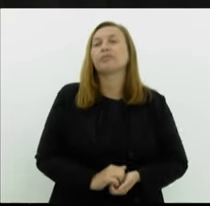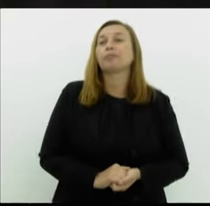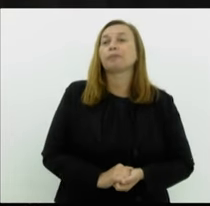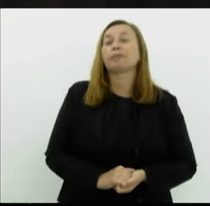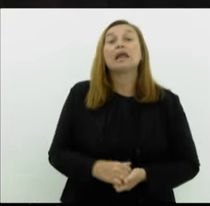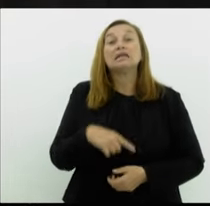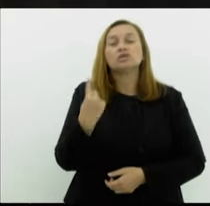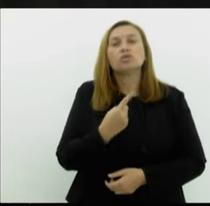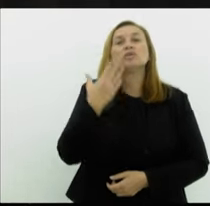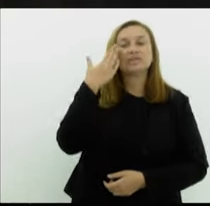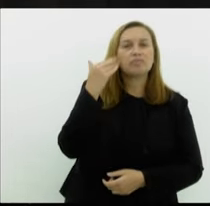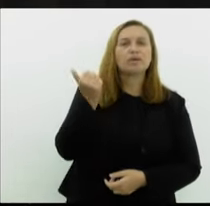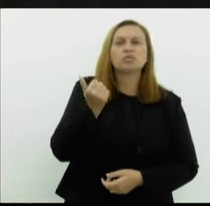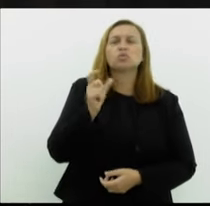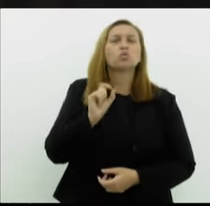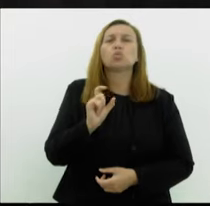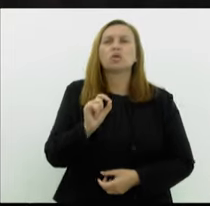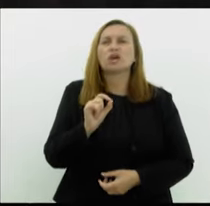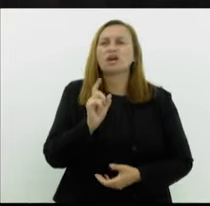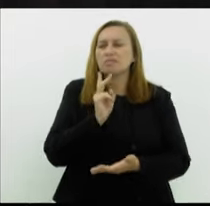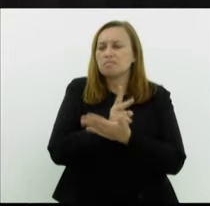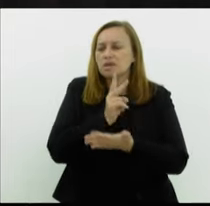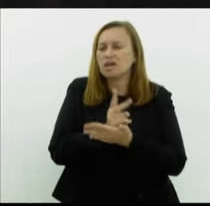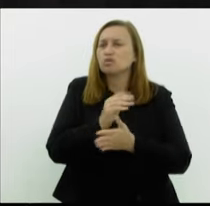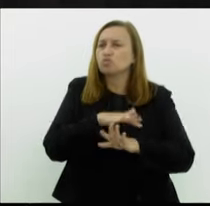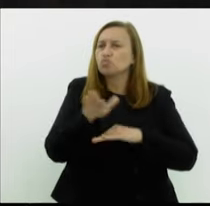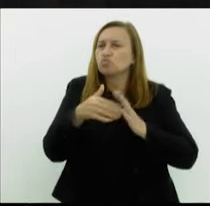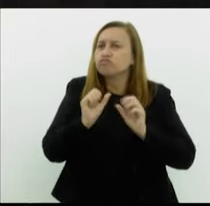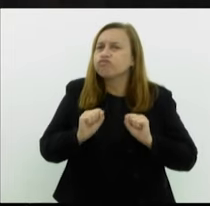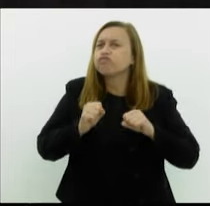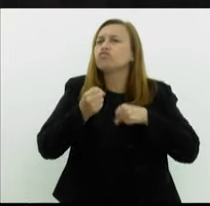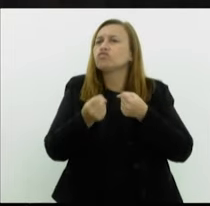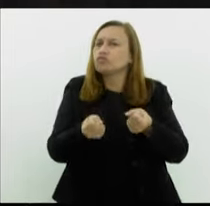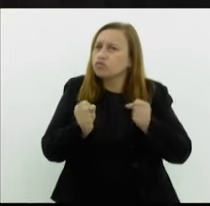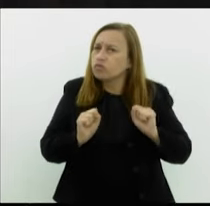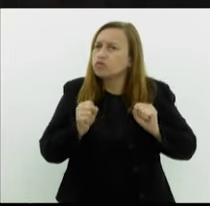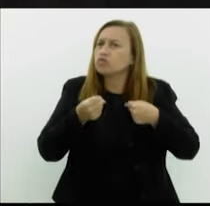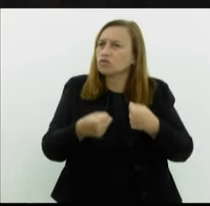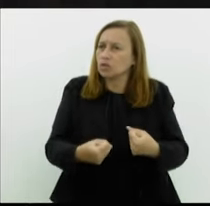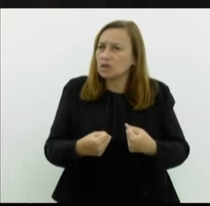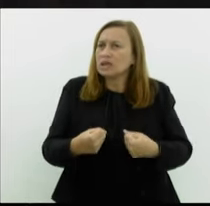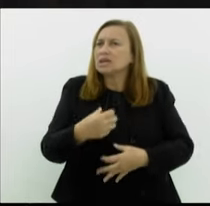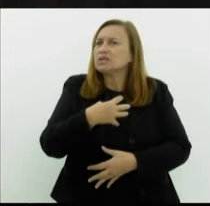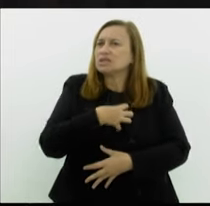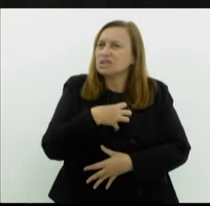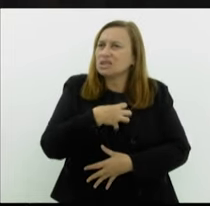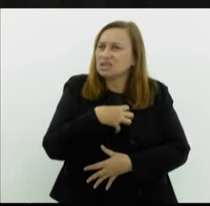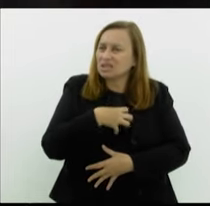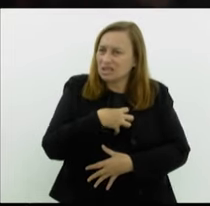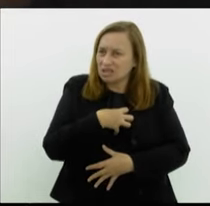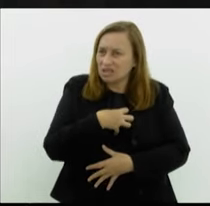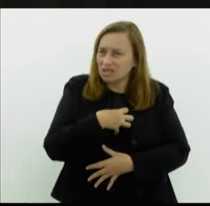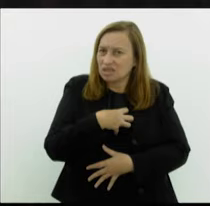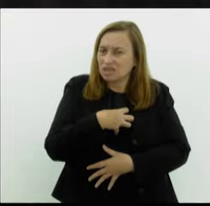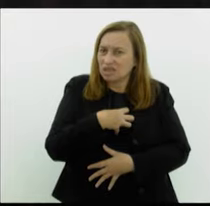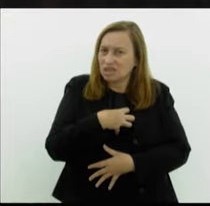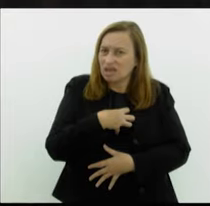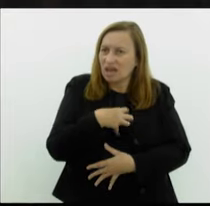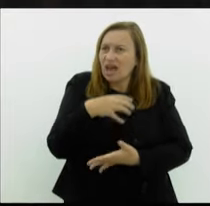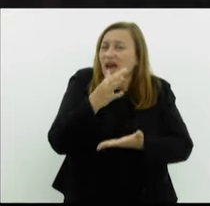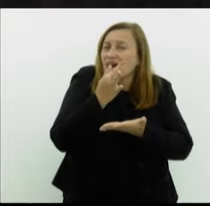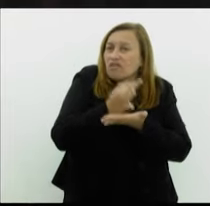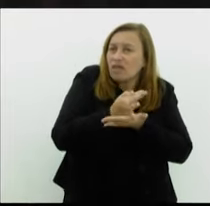nós sabemos que, apesar de todos os esforços empreendidos no sentido de sanar o déficit de profissionais de